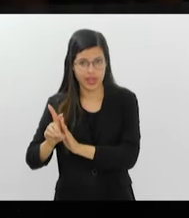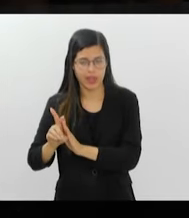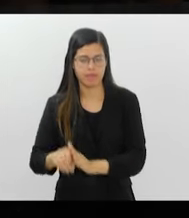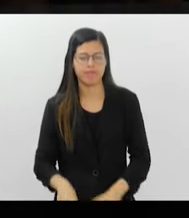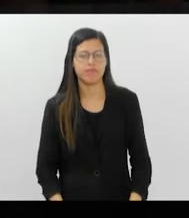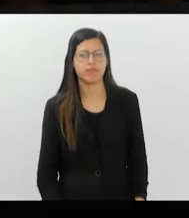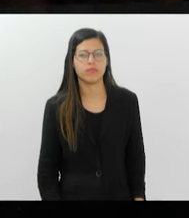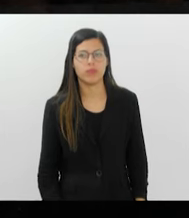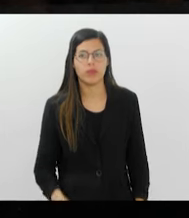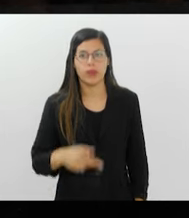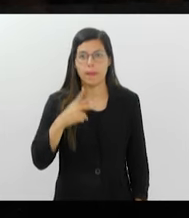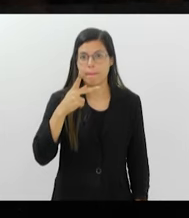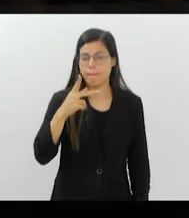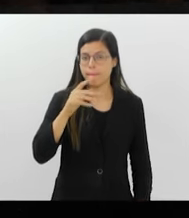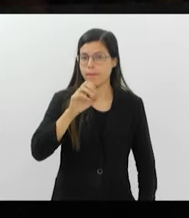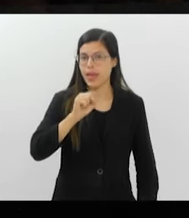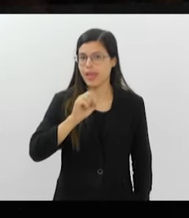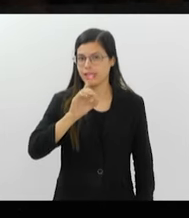O PSD,